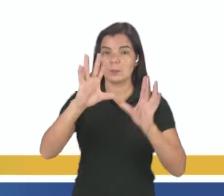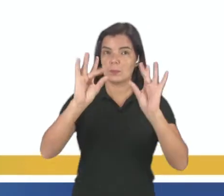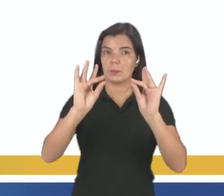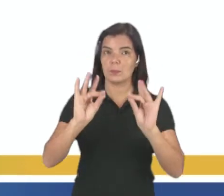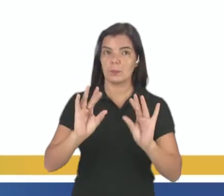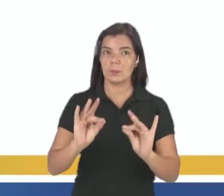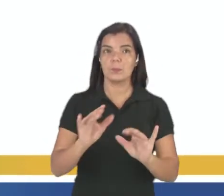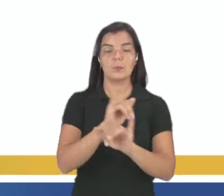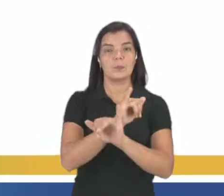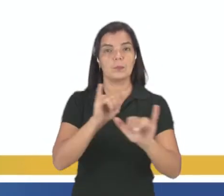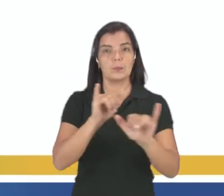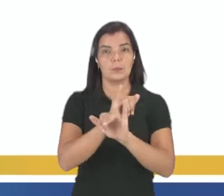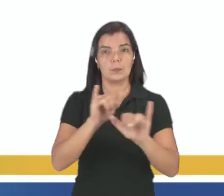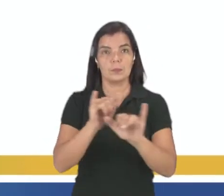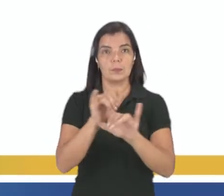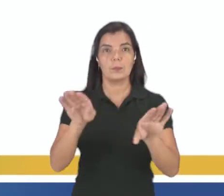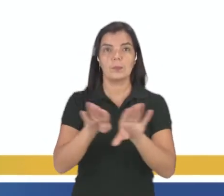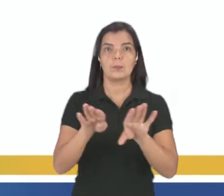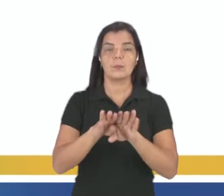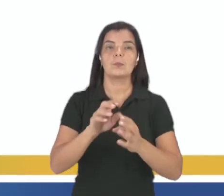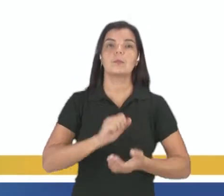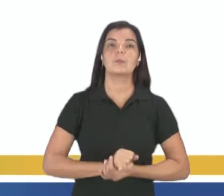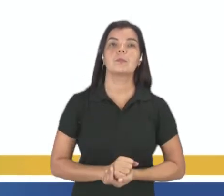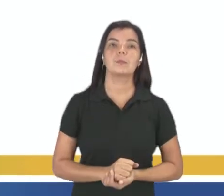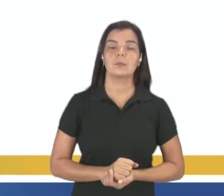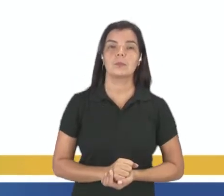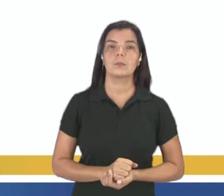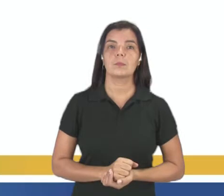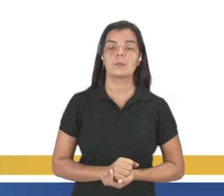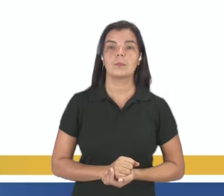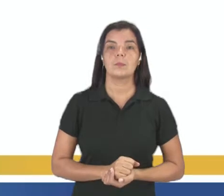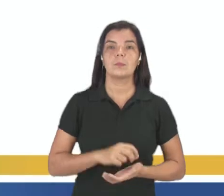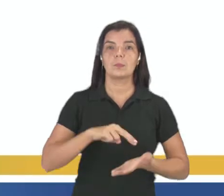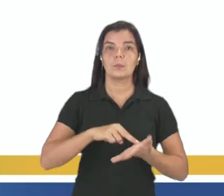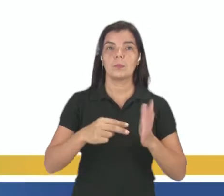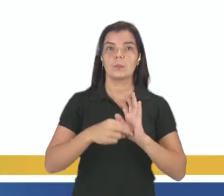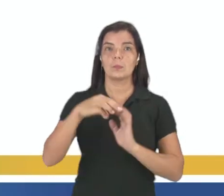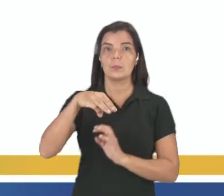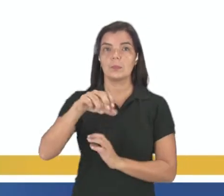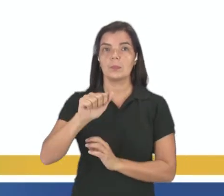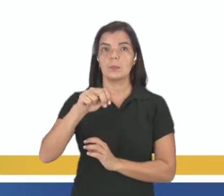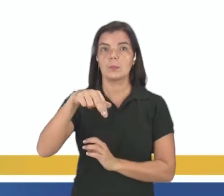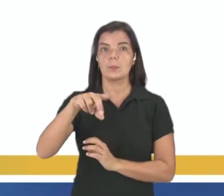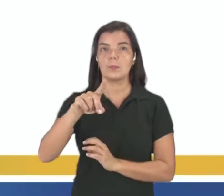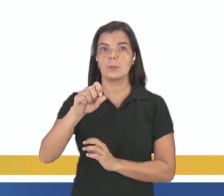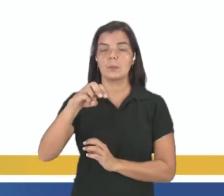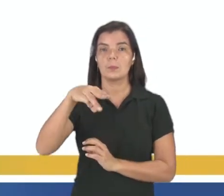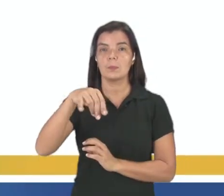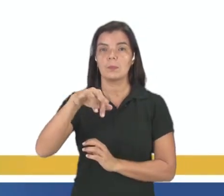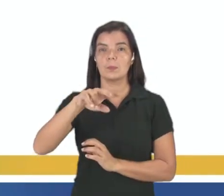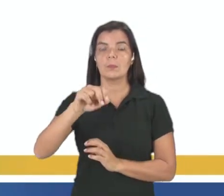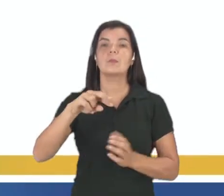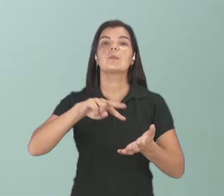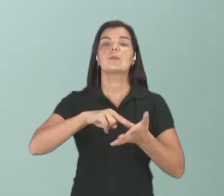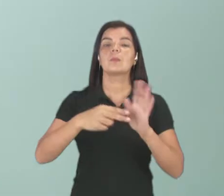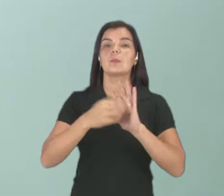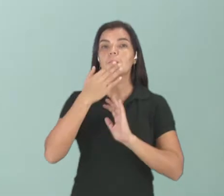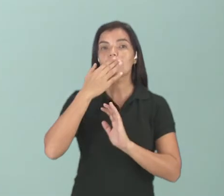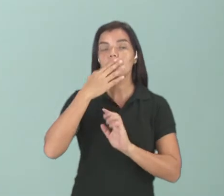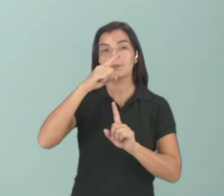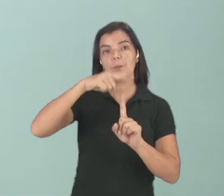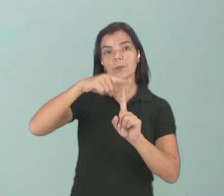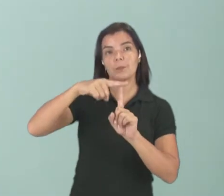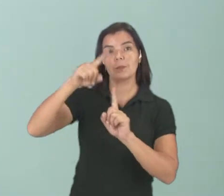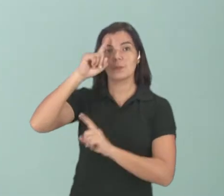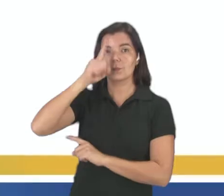descripción, información y mandamiento. O sea, el mandamiento es cuando recibes algum tipo de